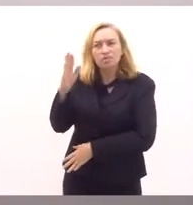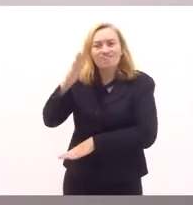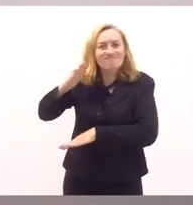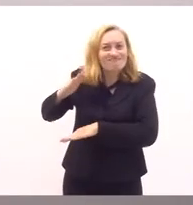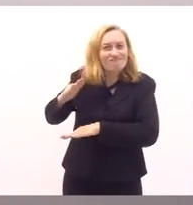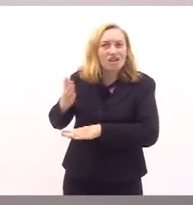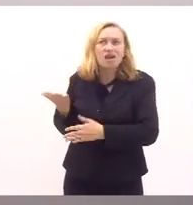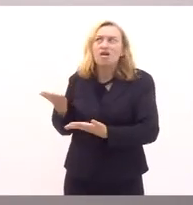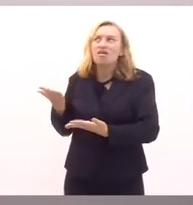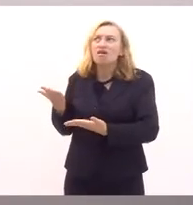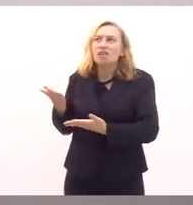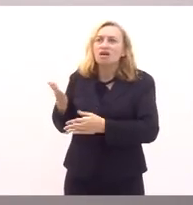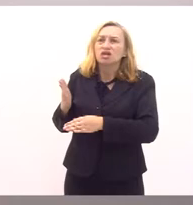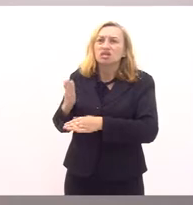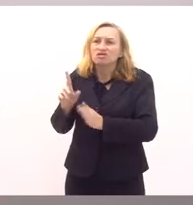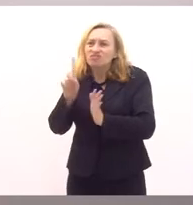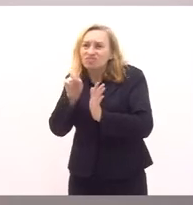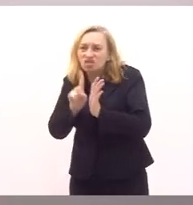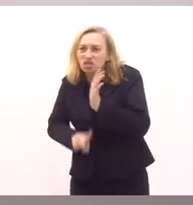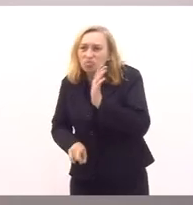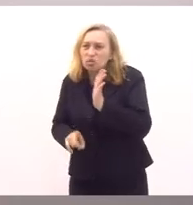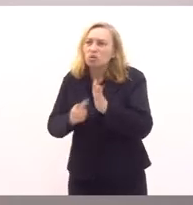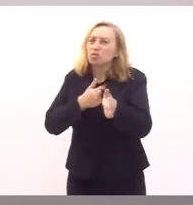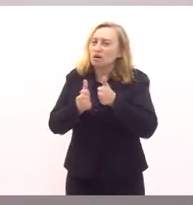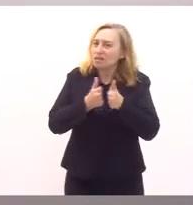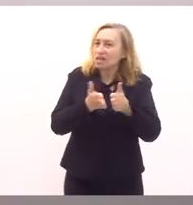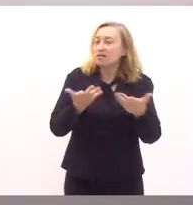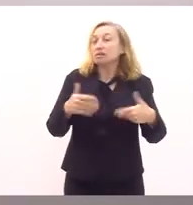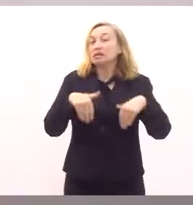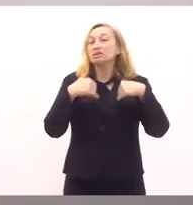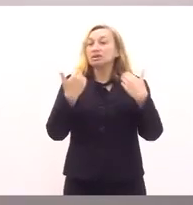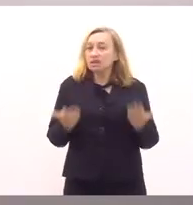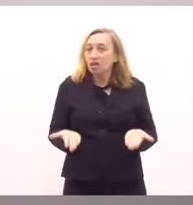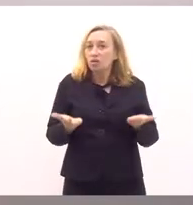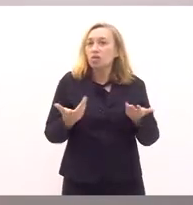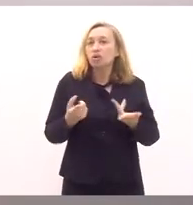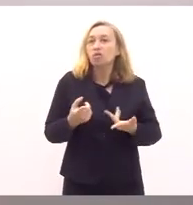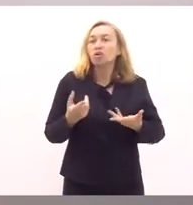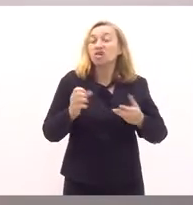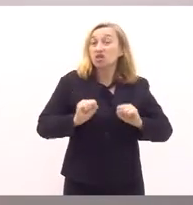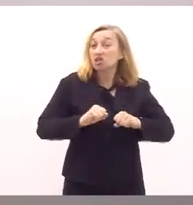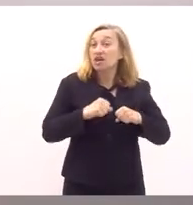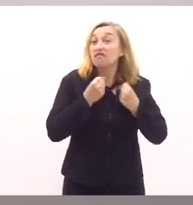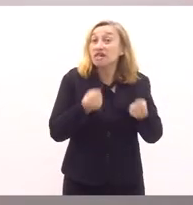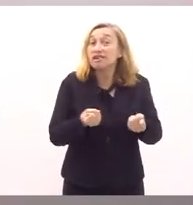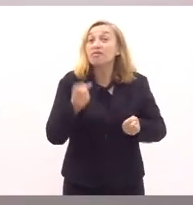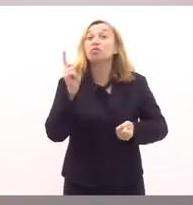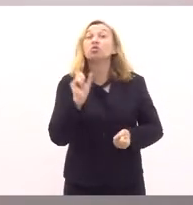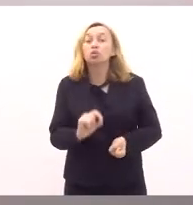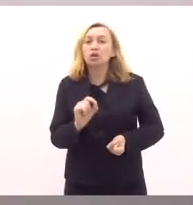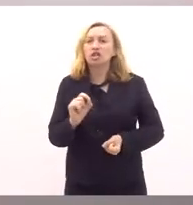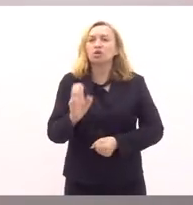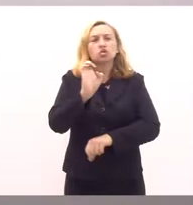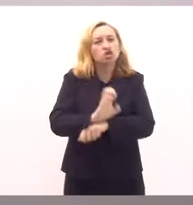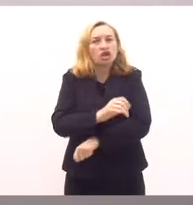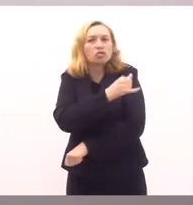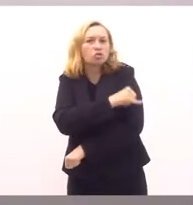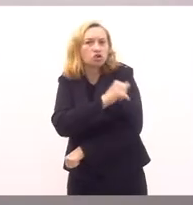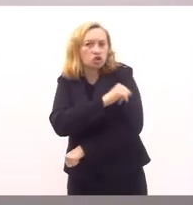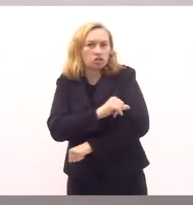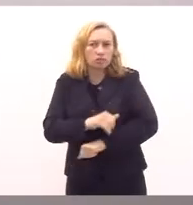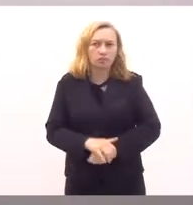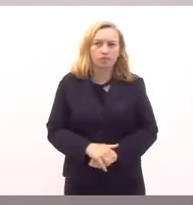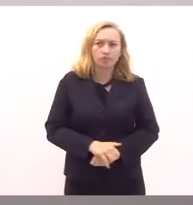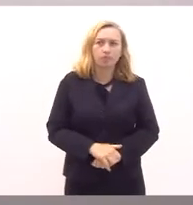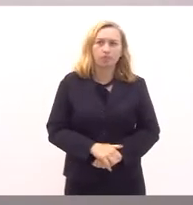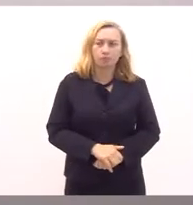vez diminuídos esse acesso. Então, o que a gente defende é que, no estado do Rio de Janeiro,